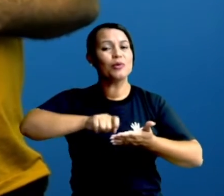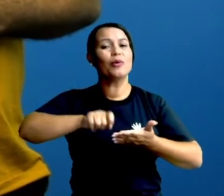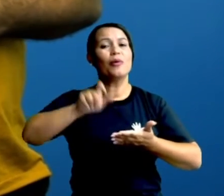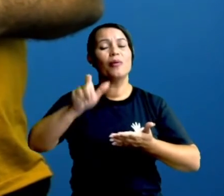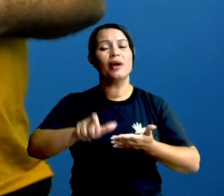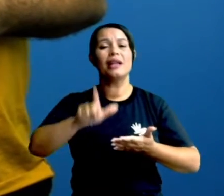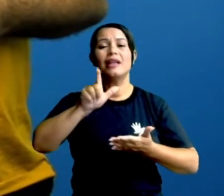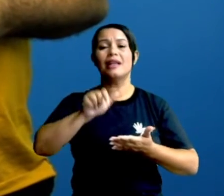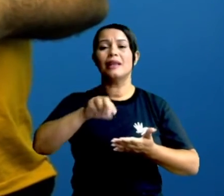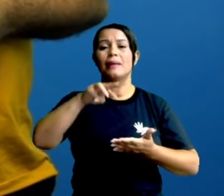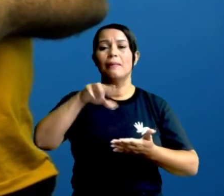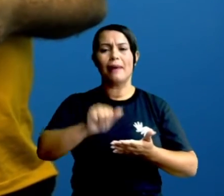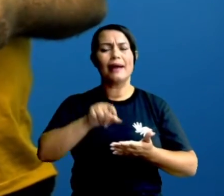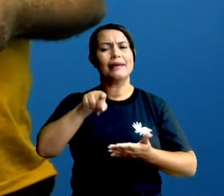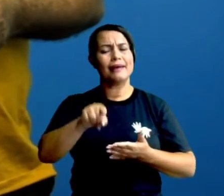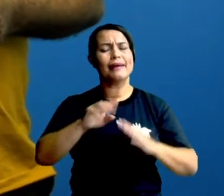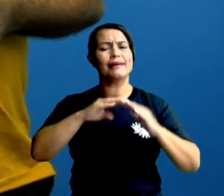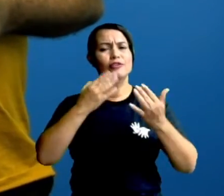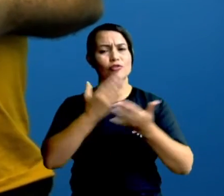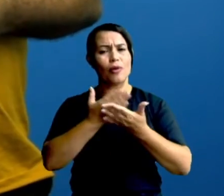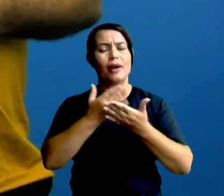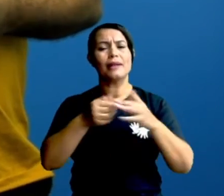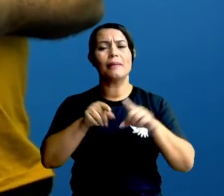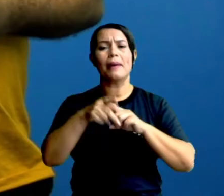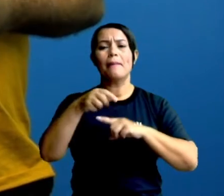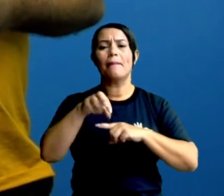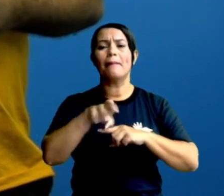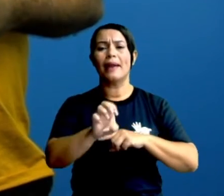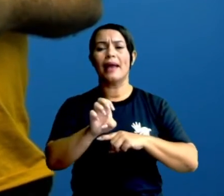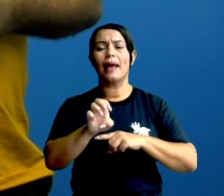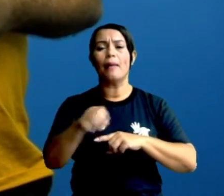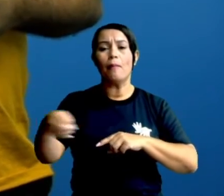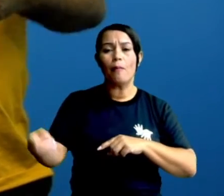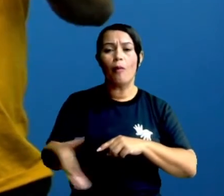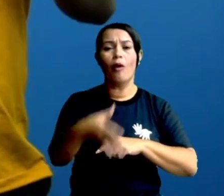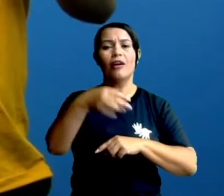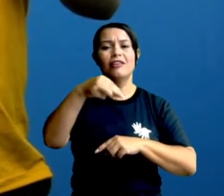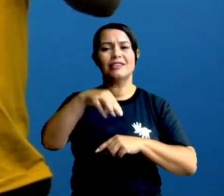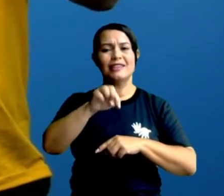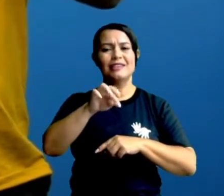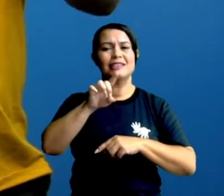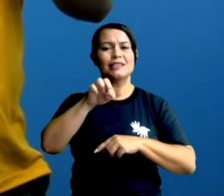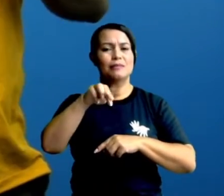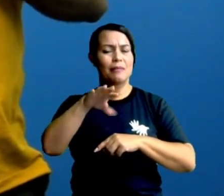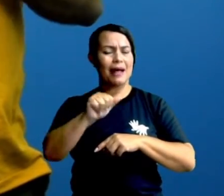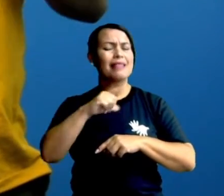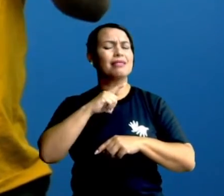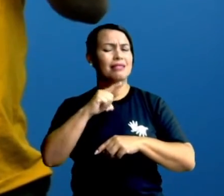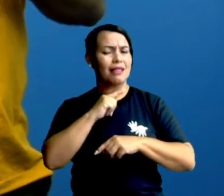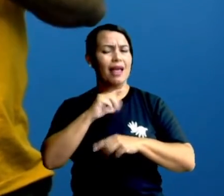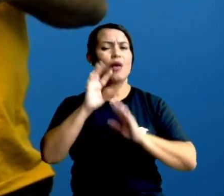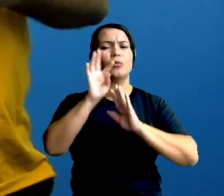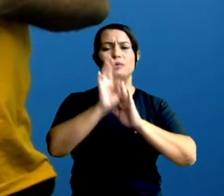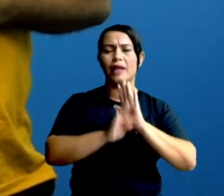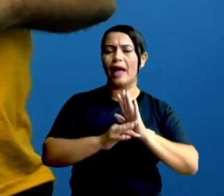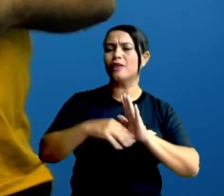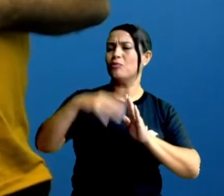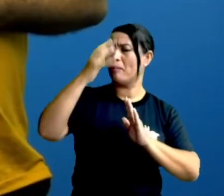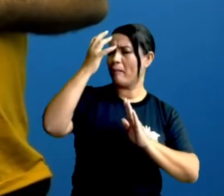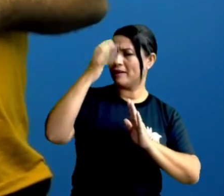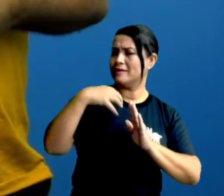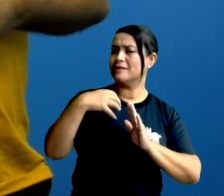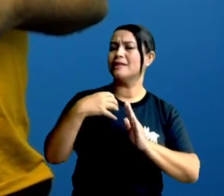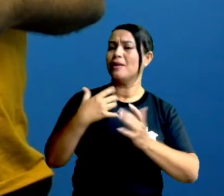escola literária pré-modernista e que tem como texto, digamos assim, mais conhecido, né, mais célebre, mais